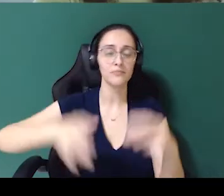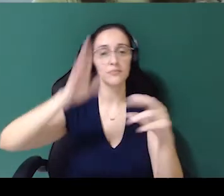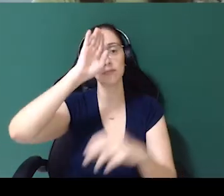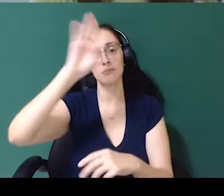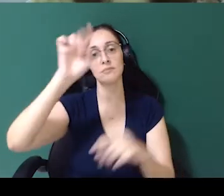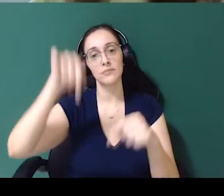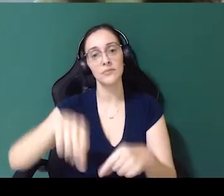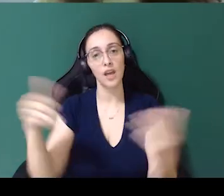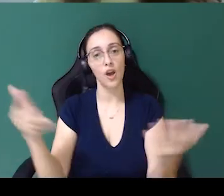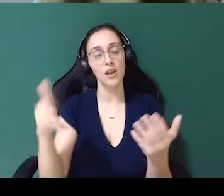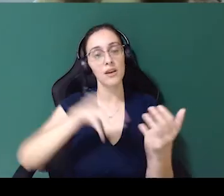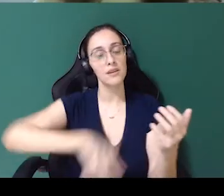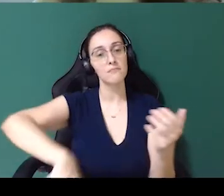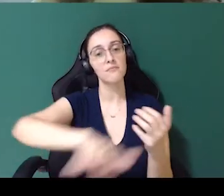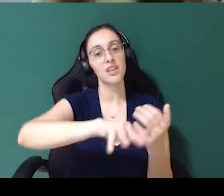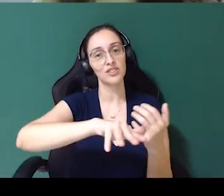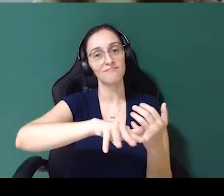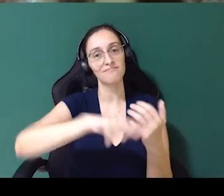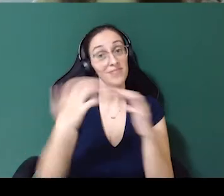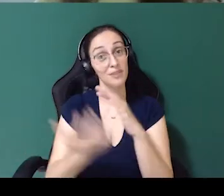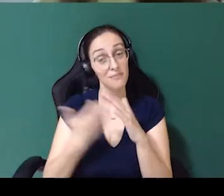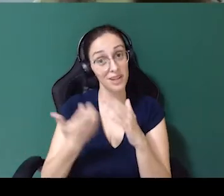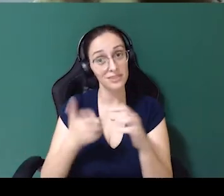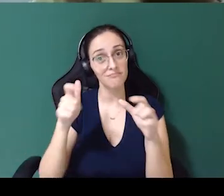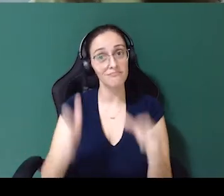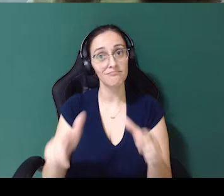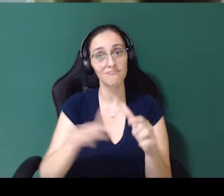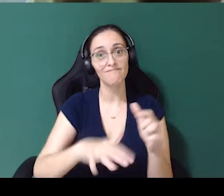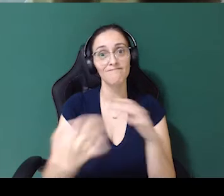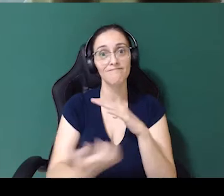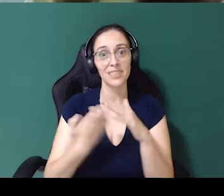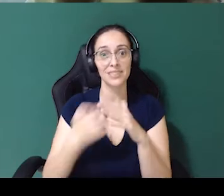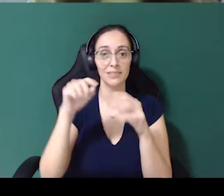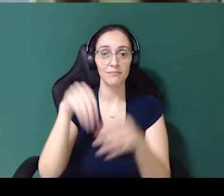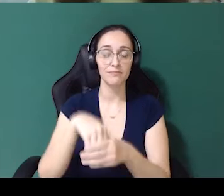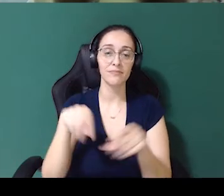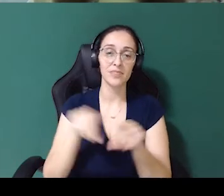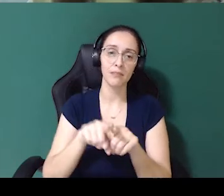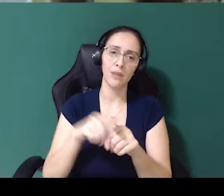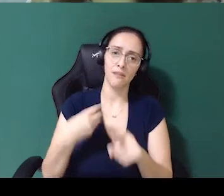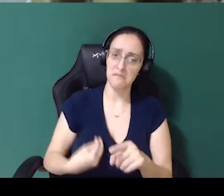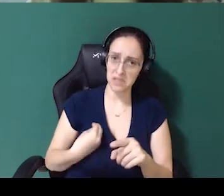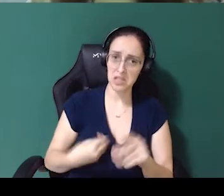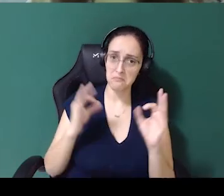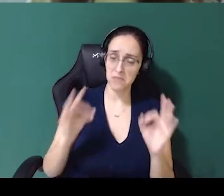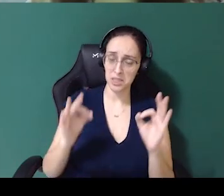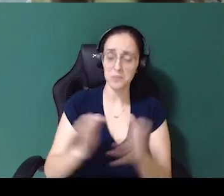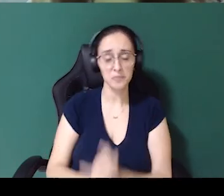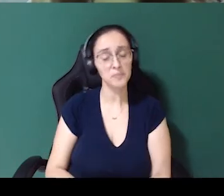principalmente estando em um ambiente corporativo, em um local corporativo, e até mesmo na vida mesmo.